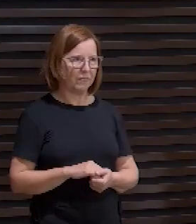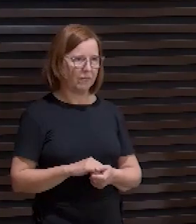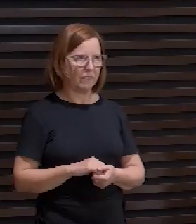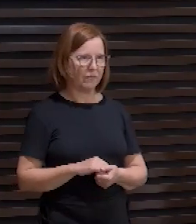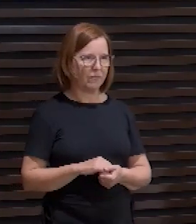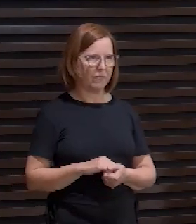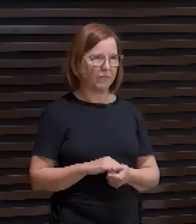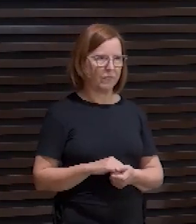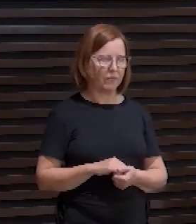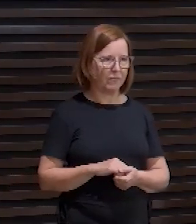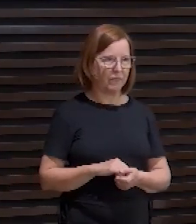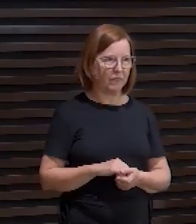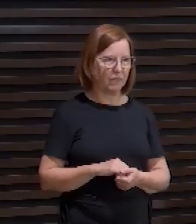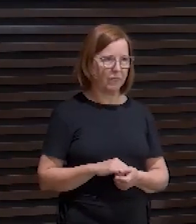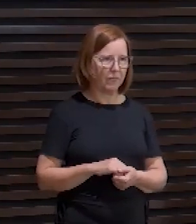Independente